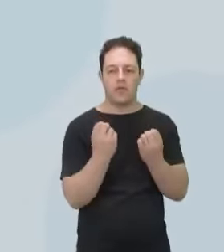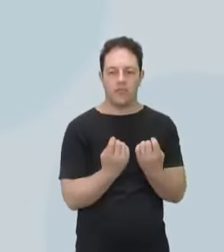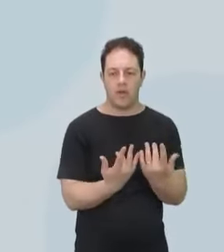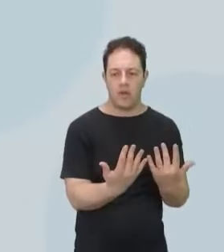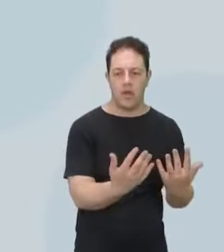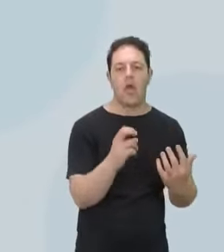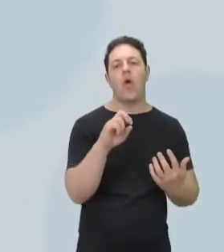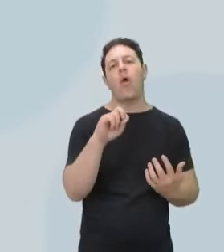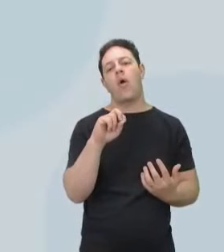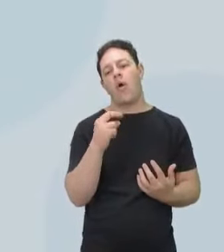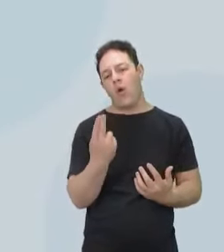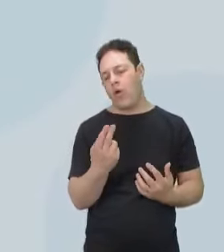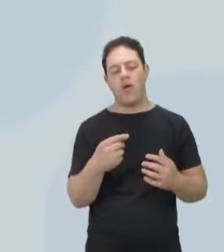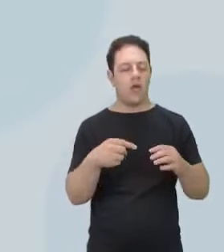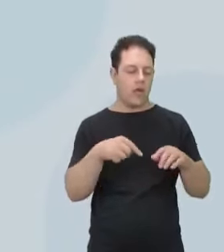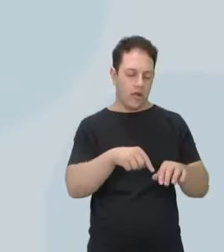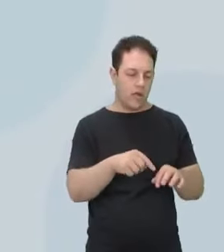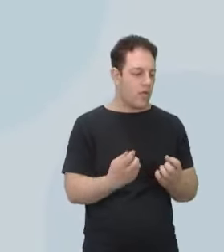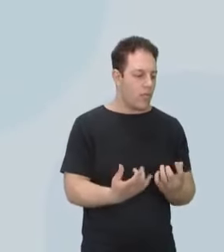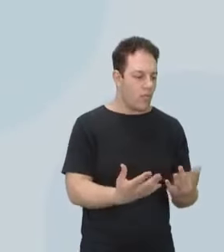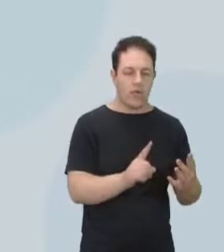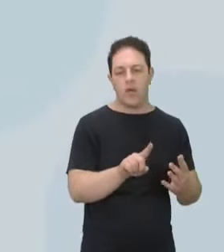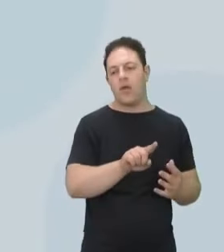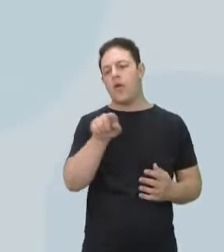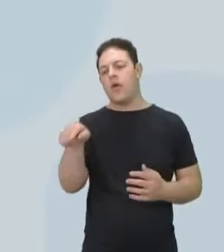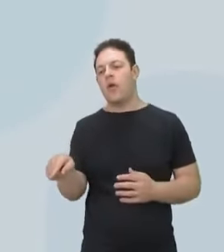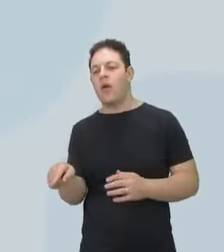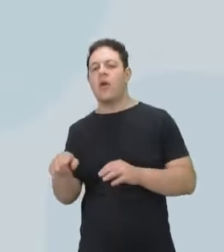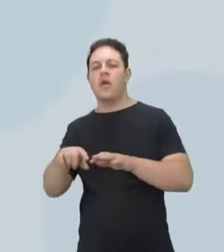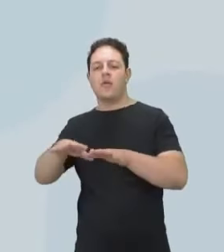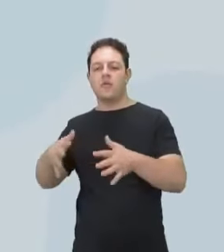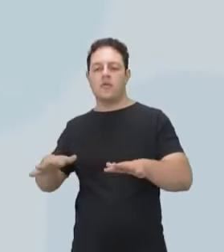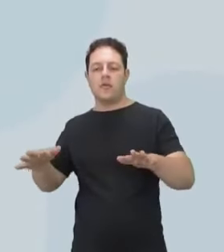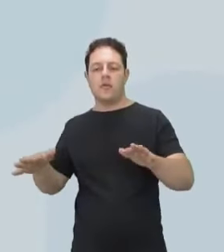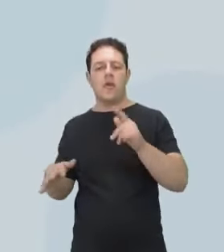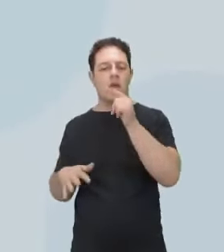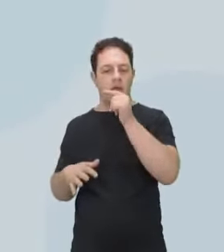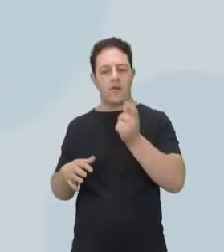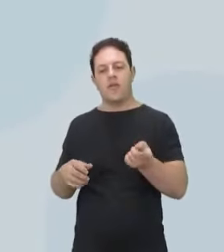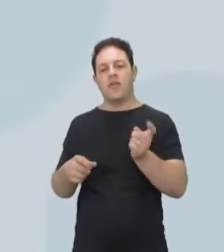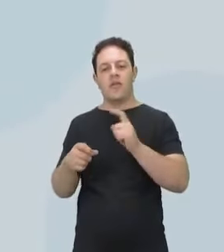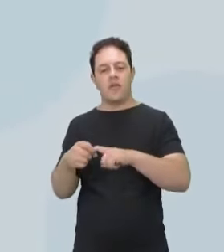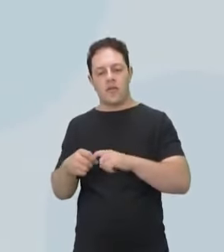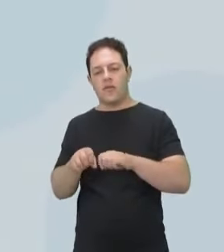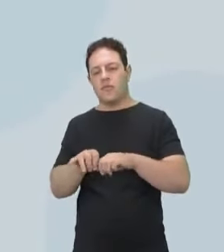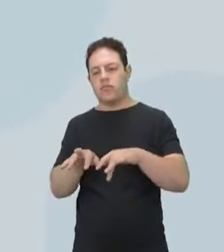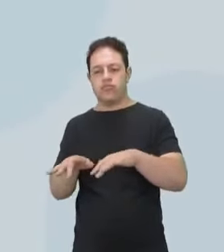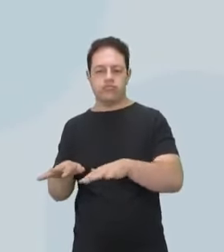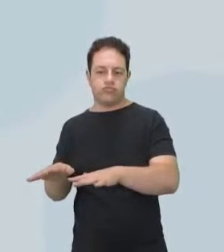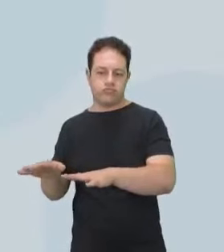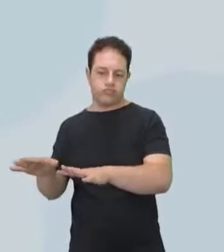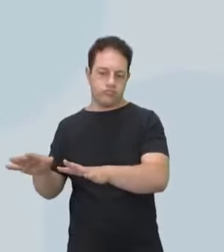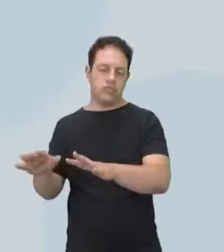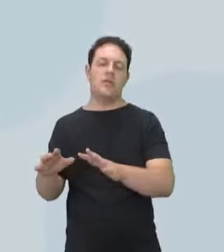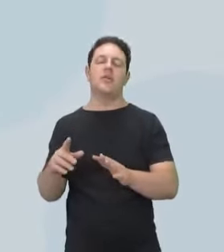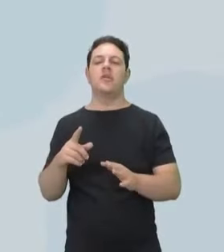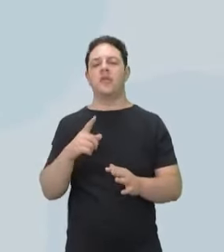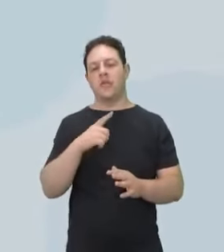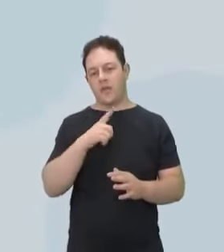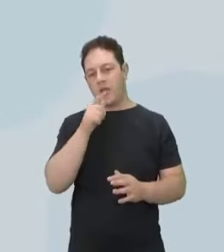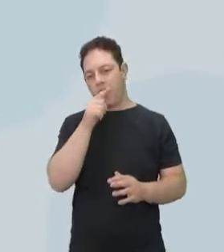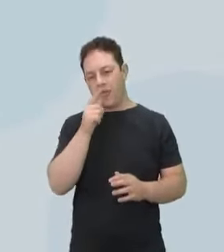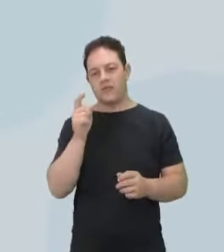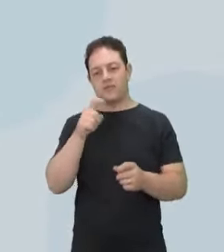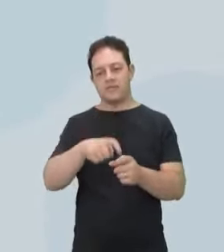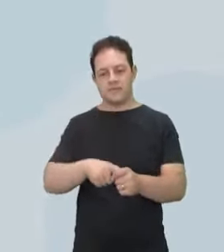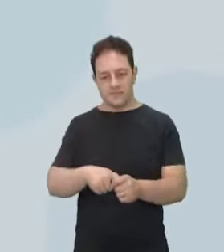não infiltrar e não for retido o nome técnico é percolar, mas ela vai escorrer,